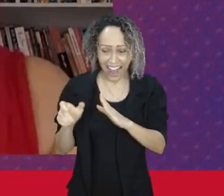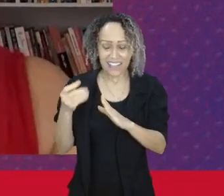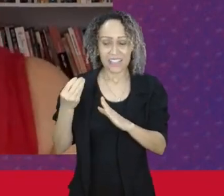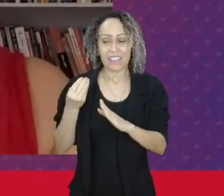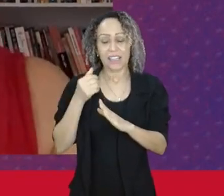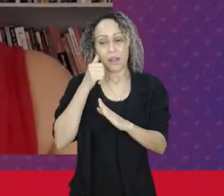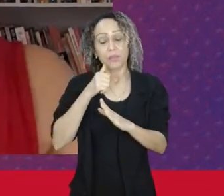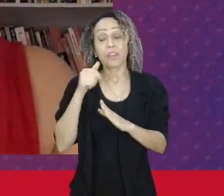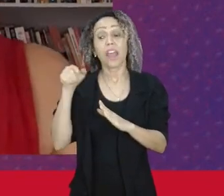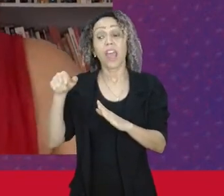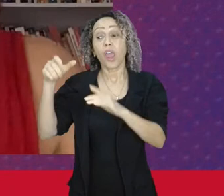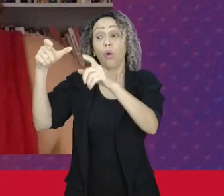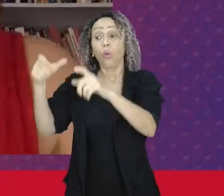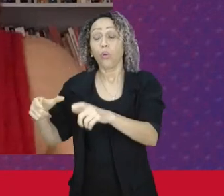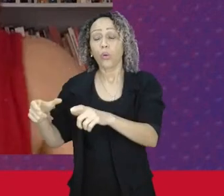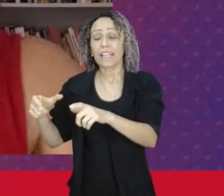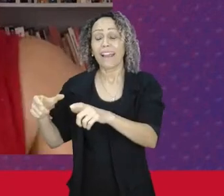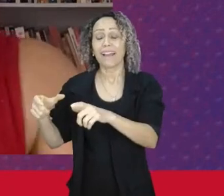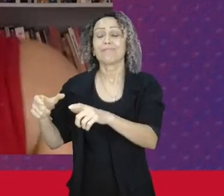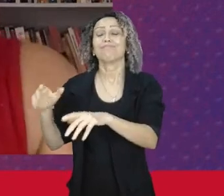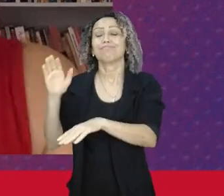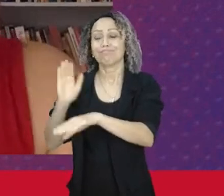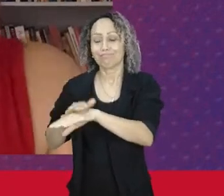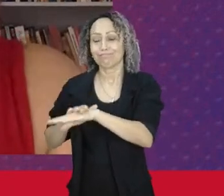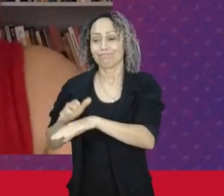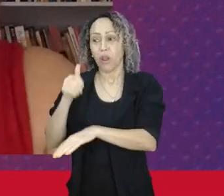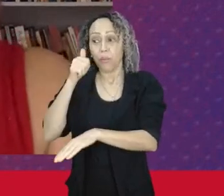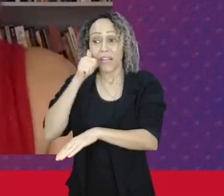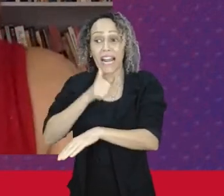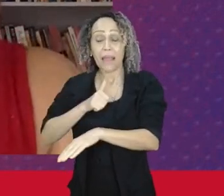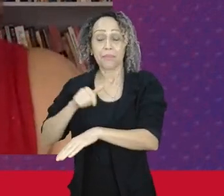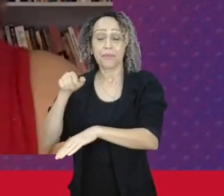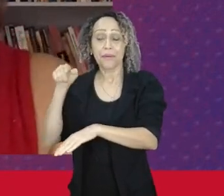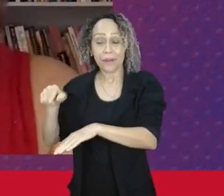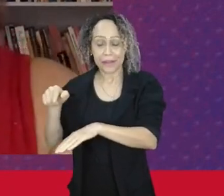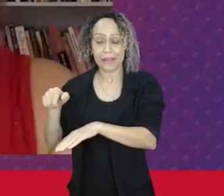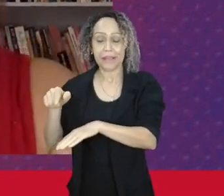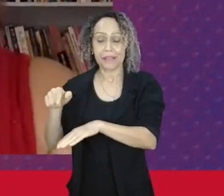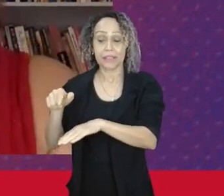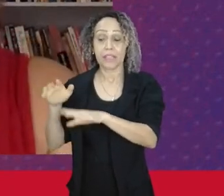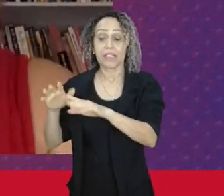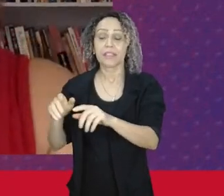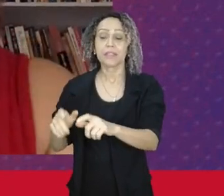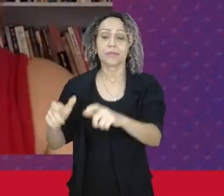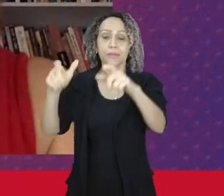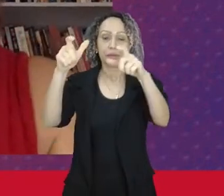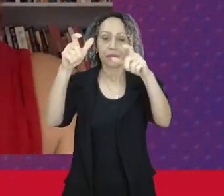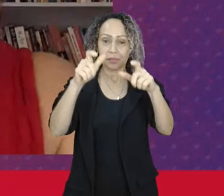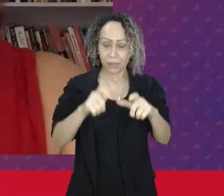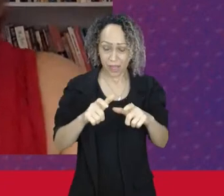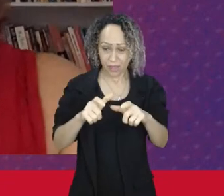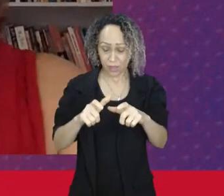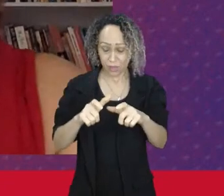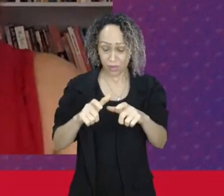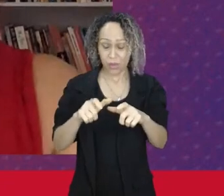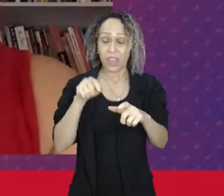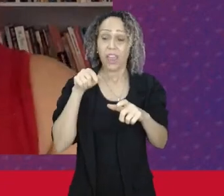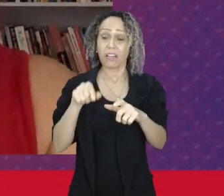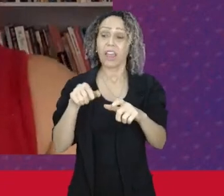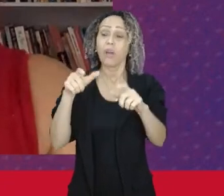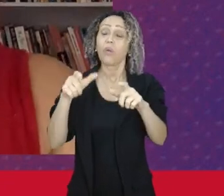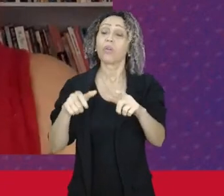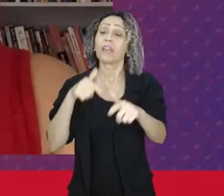espaço feminino. E o espaço do lado de fora da casa para as mulheres se mantém muito ligado